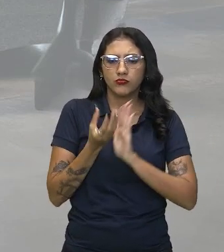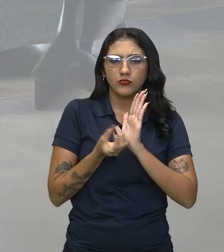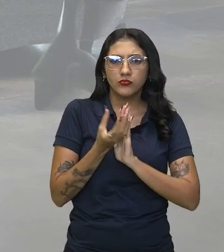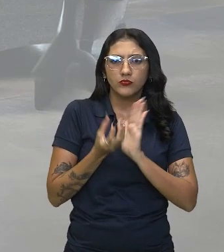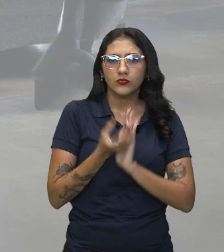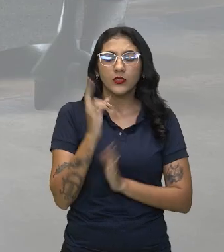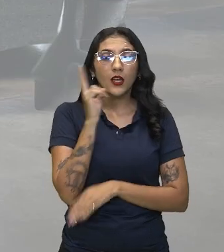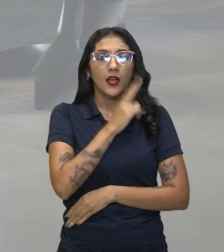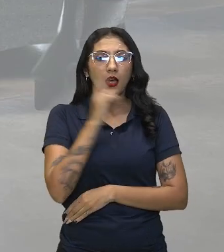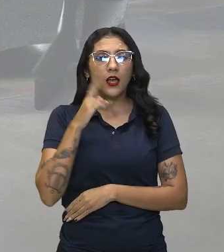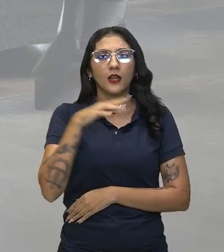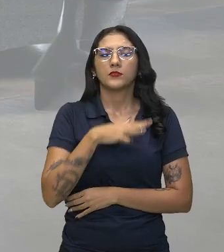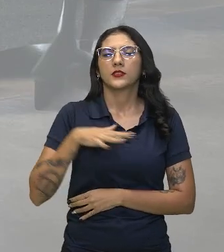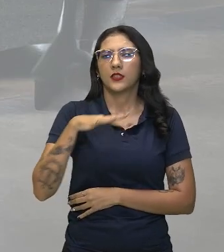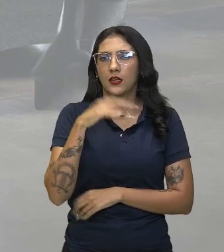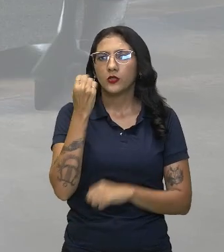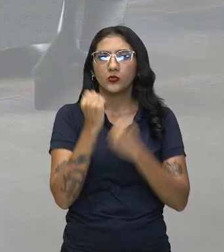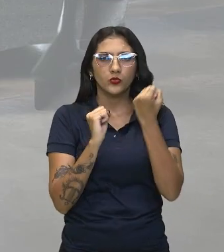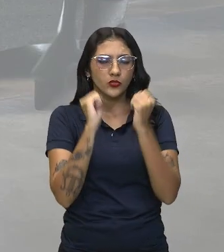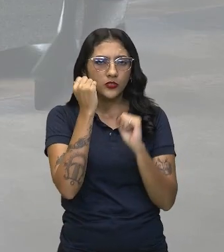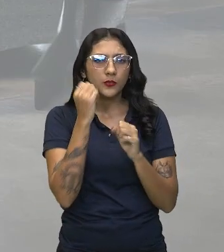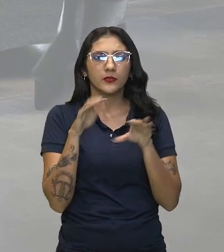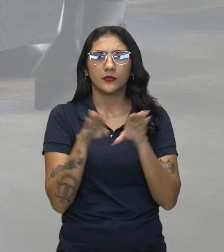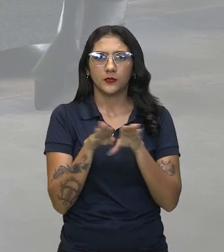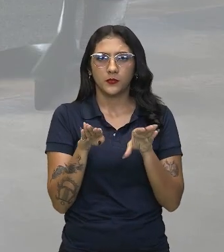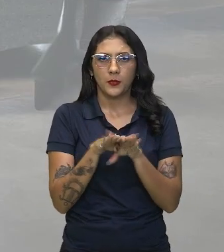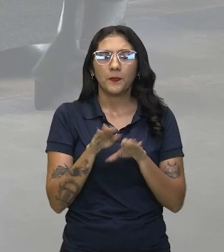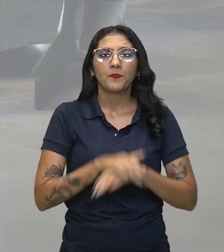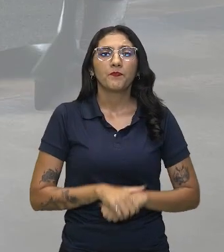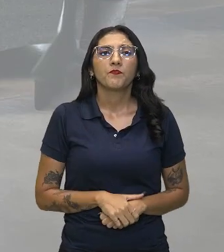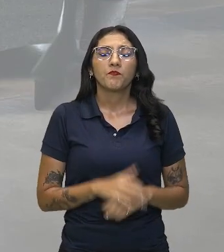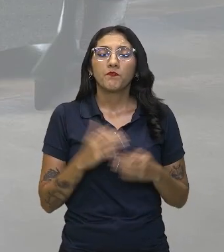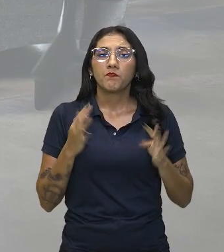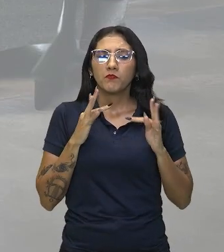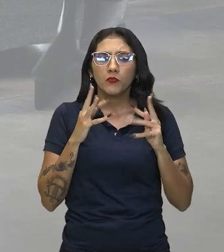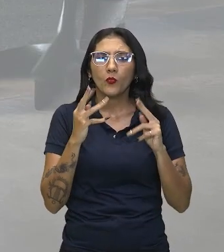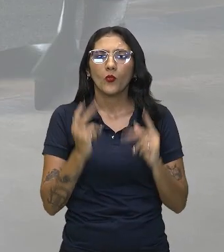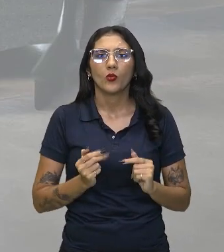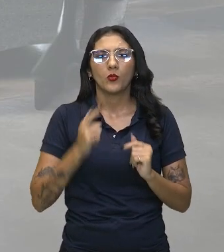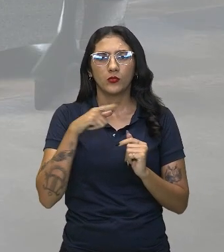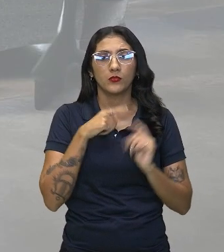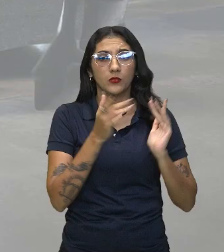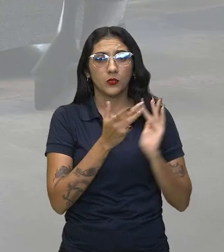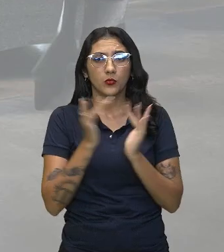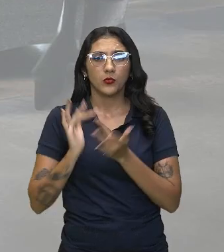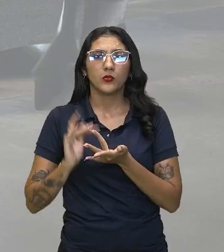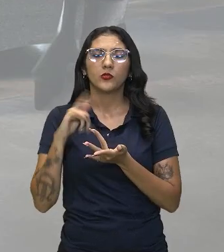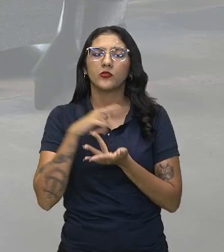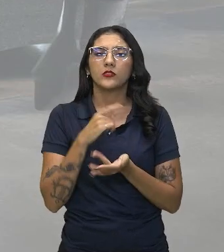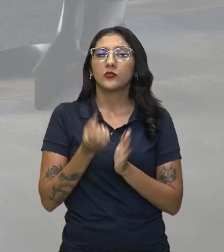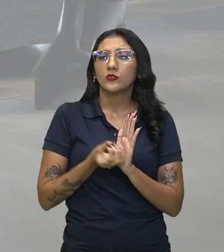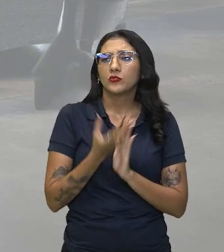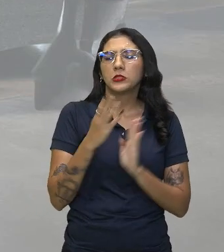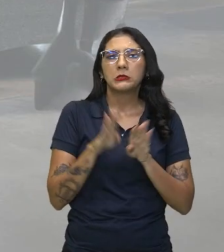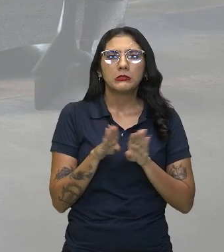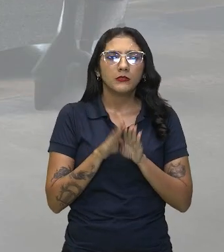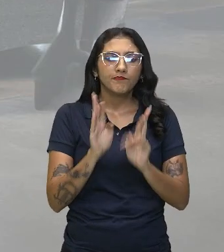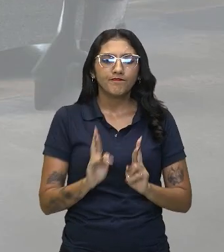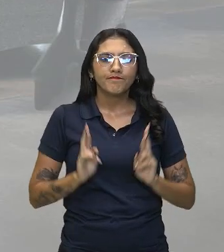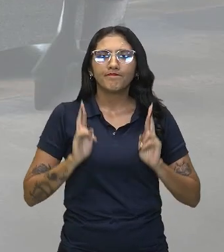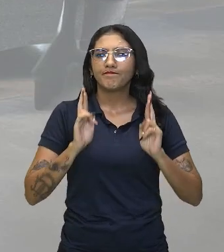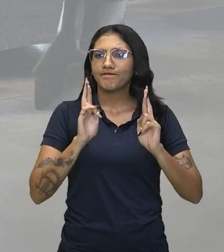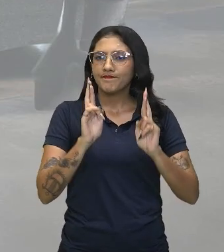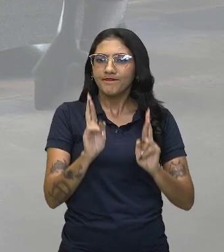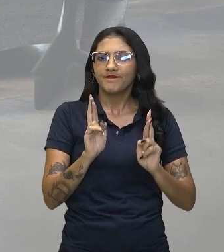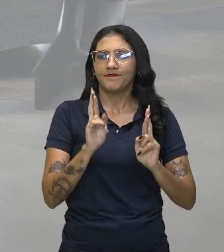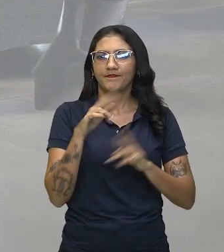produção industrial. Então, todo esse cenário, ele vai gerar um otimismo generalizado.